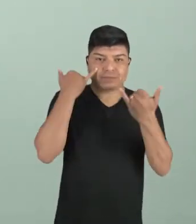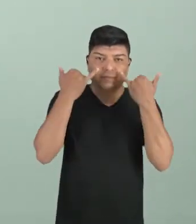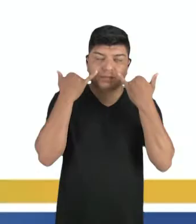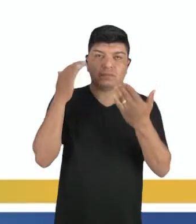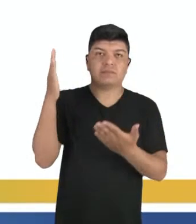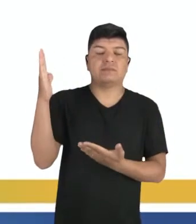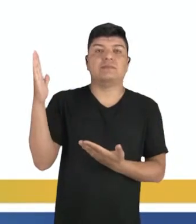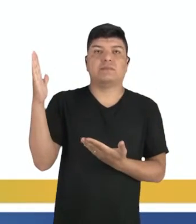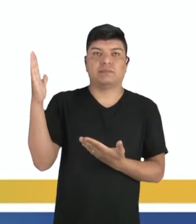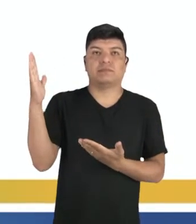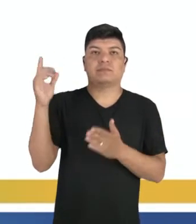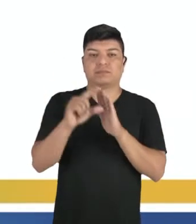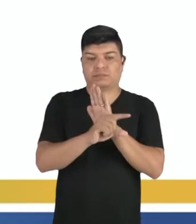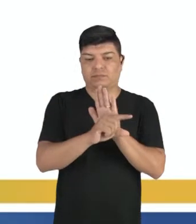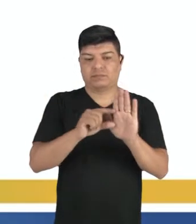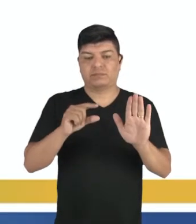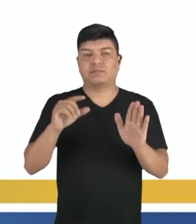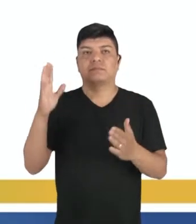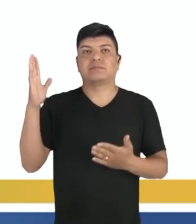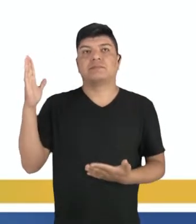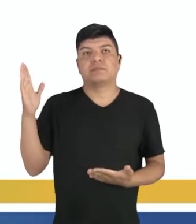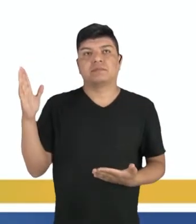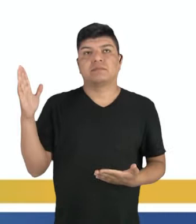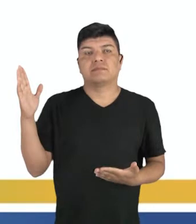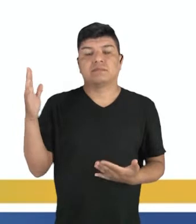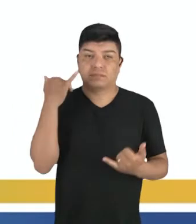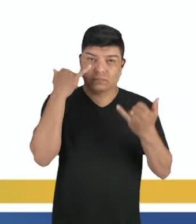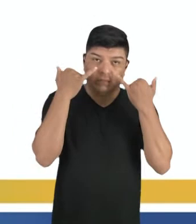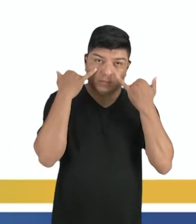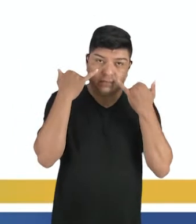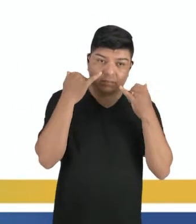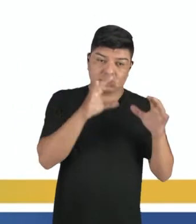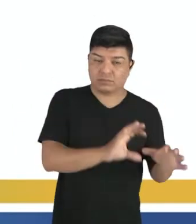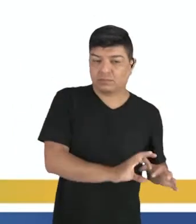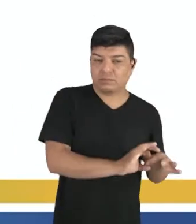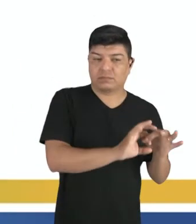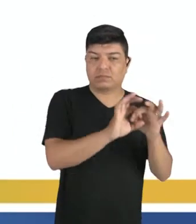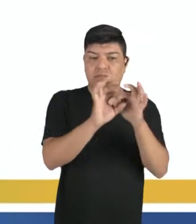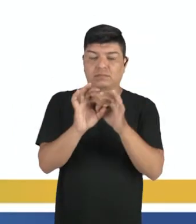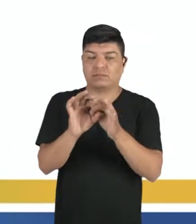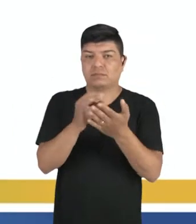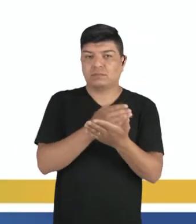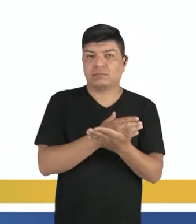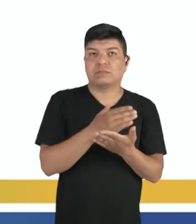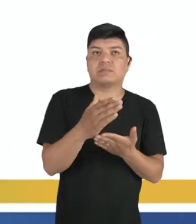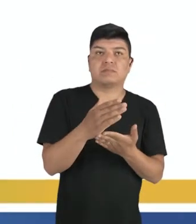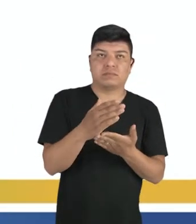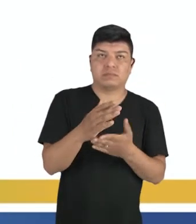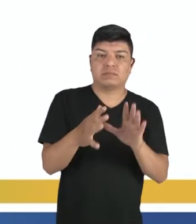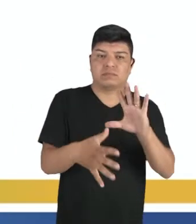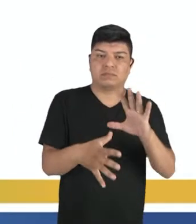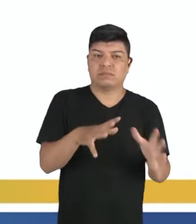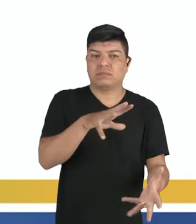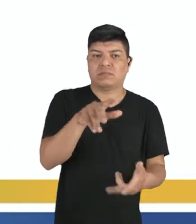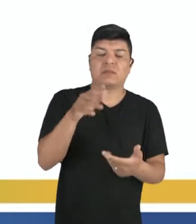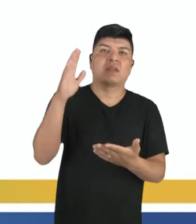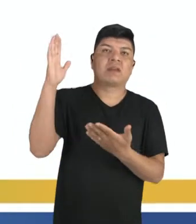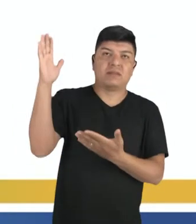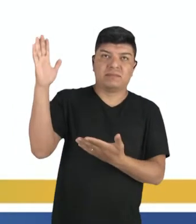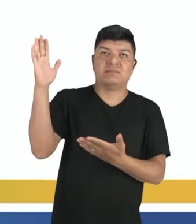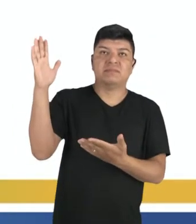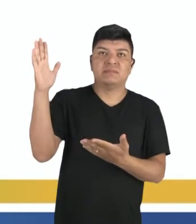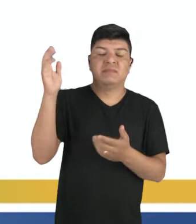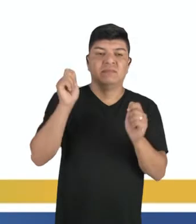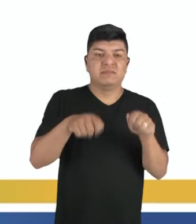né? Que estão circulando, ó. São informações dentro do contexto, ó, desde o início, né? Ou seja, desde o do começo, dá